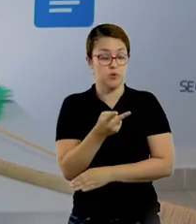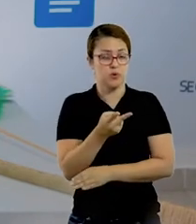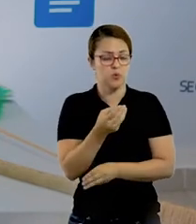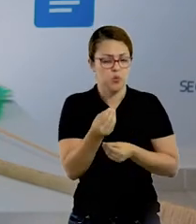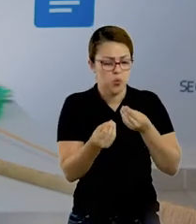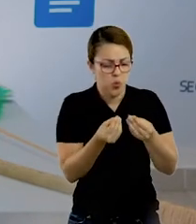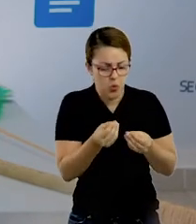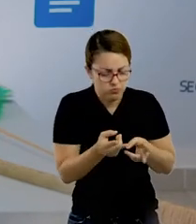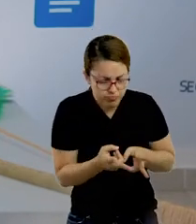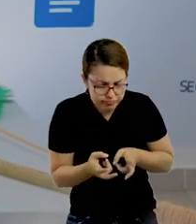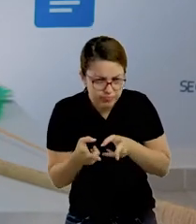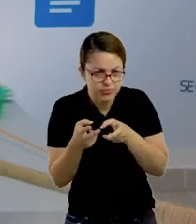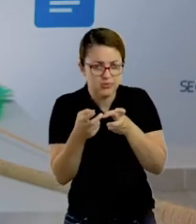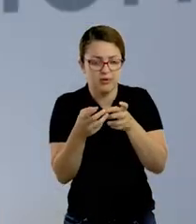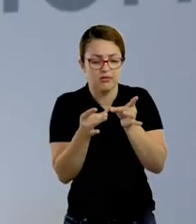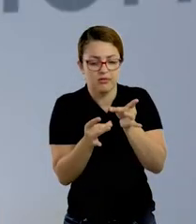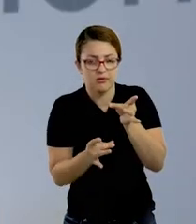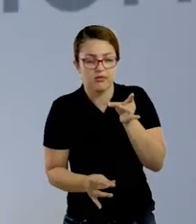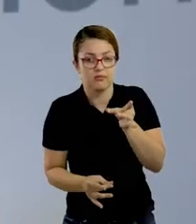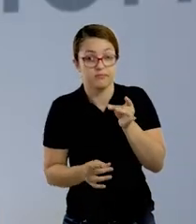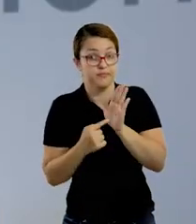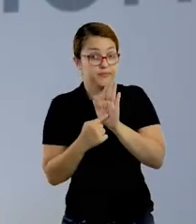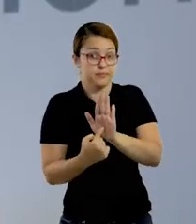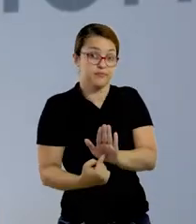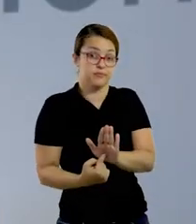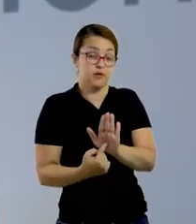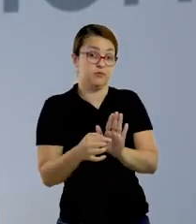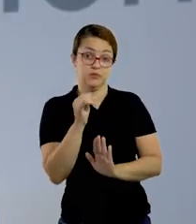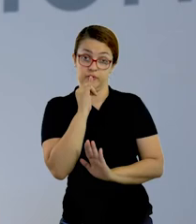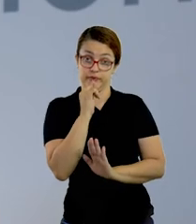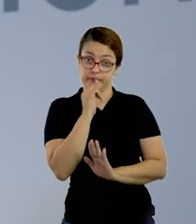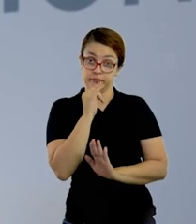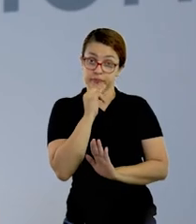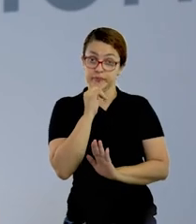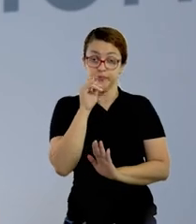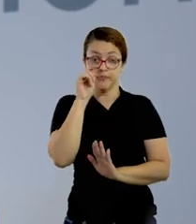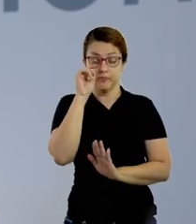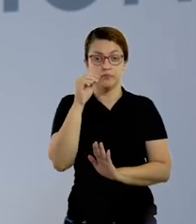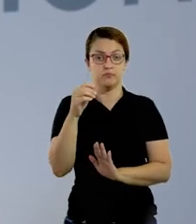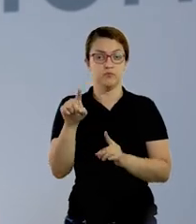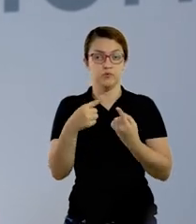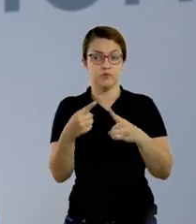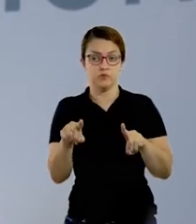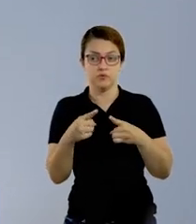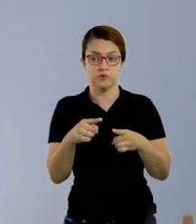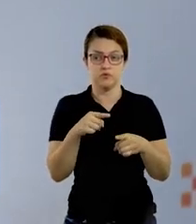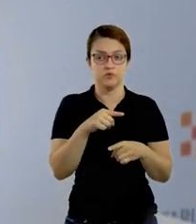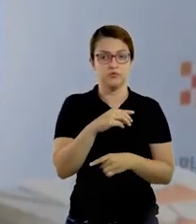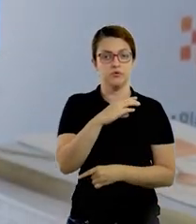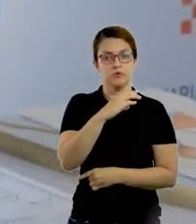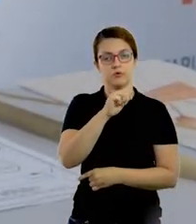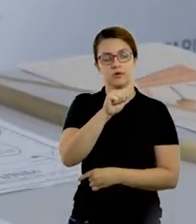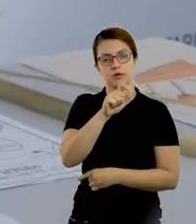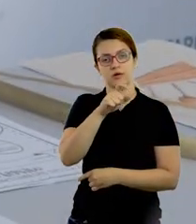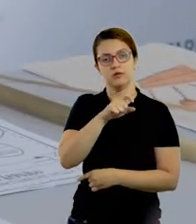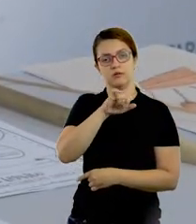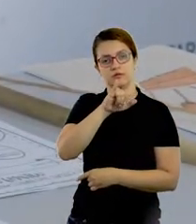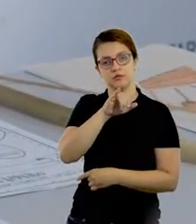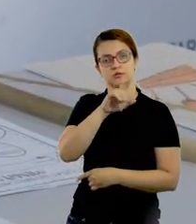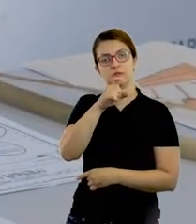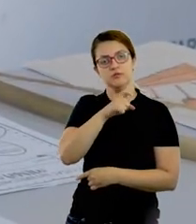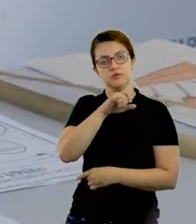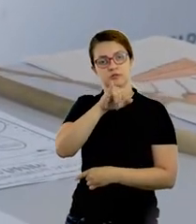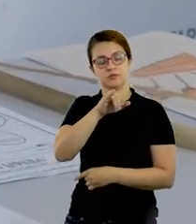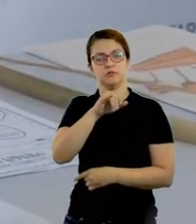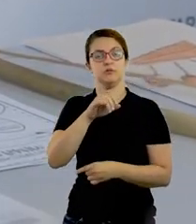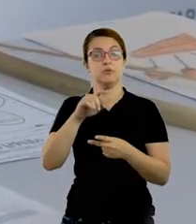e descrever como eles são. Então, eu trouxe dois instrumentos como exemplo para mostrar para vocês, que é o caxixi